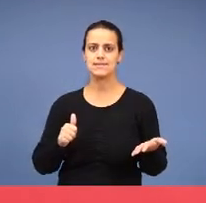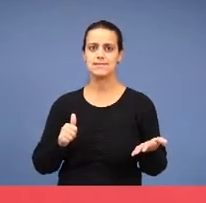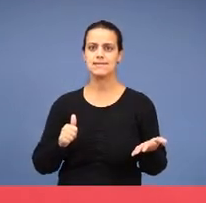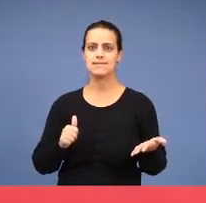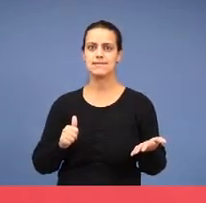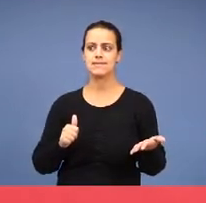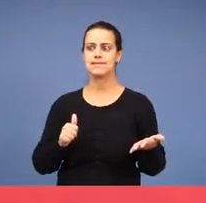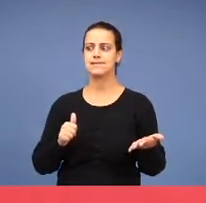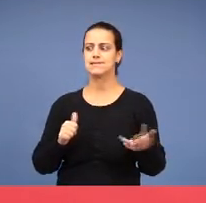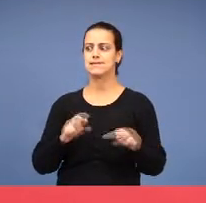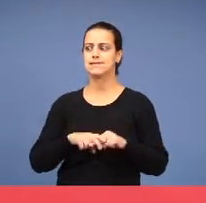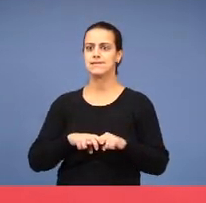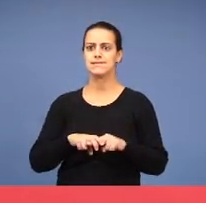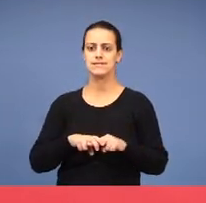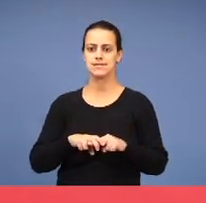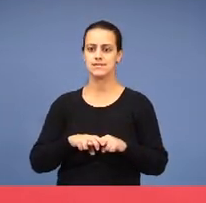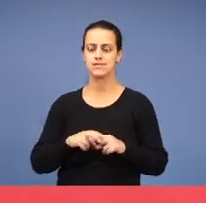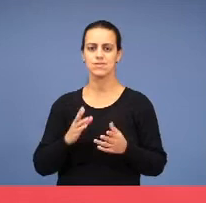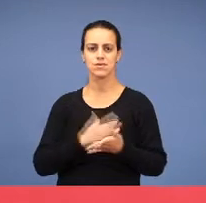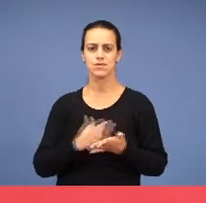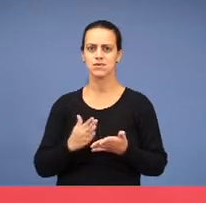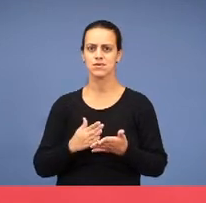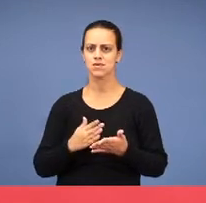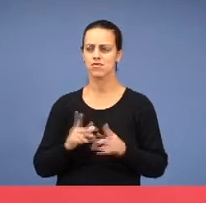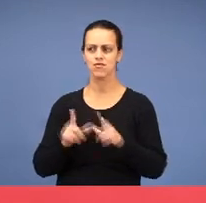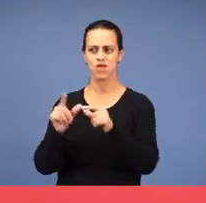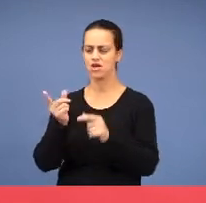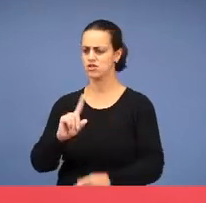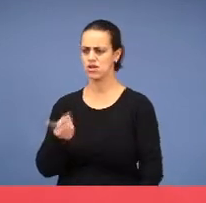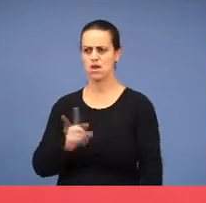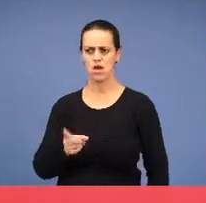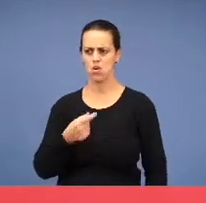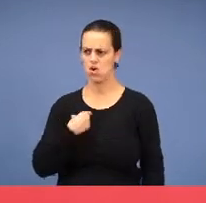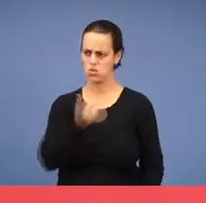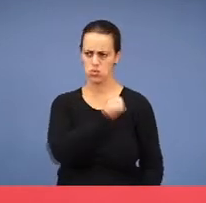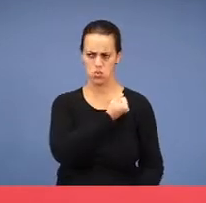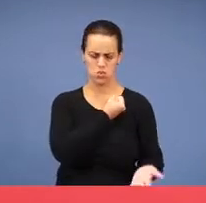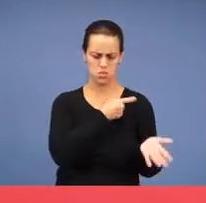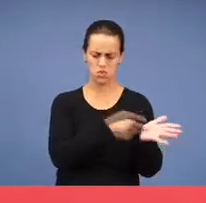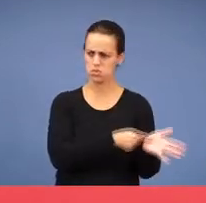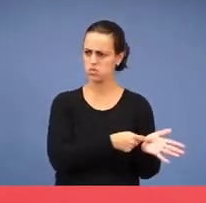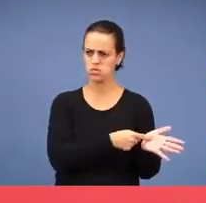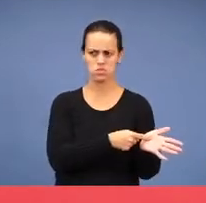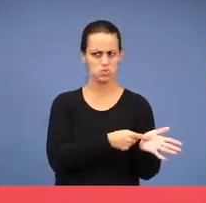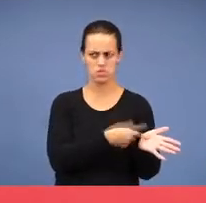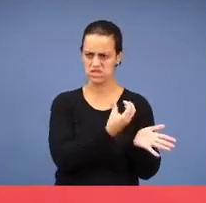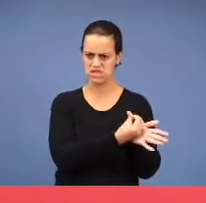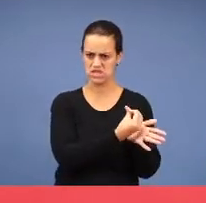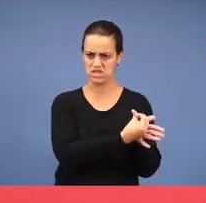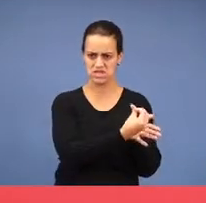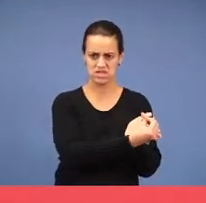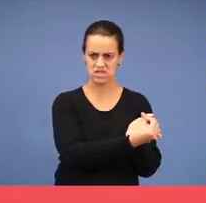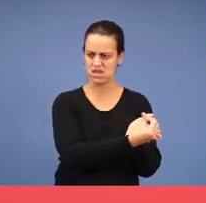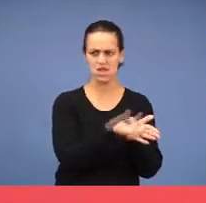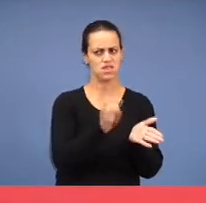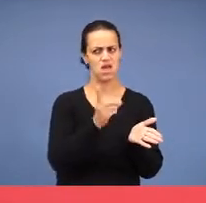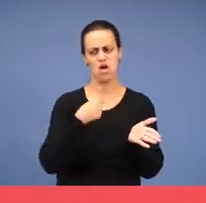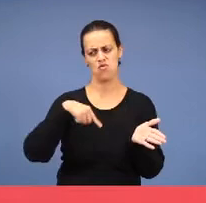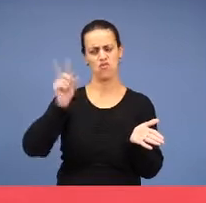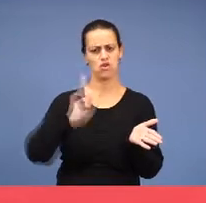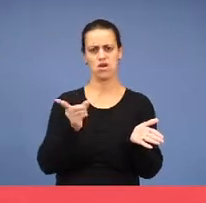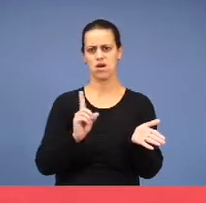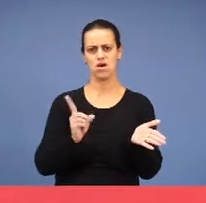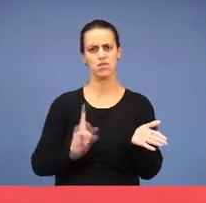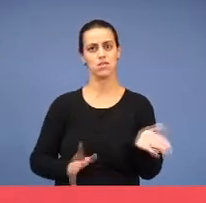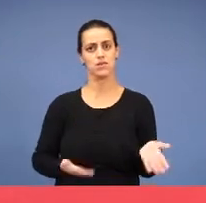sentada, e como é, você não viajou? Não, não, não viajo com esse número. E perdeu o trem, perdeu